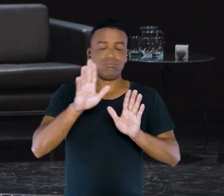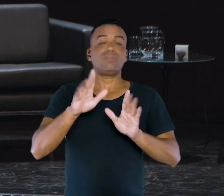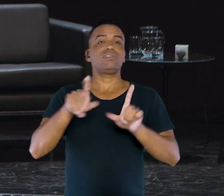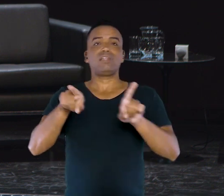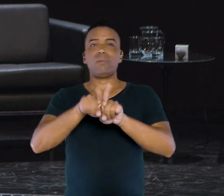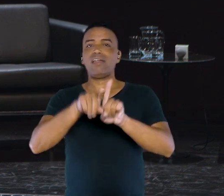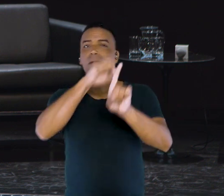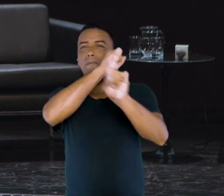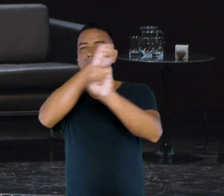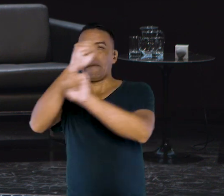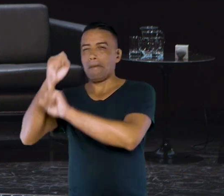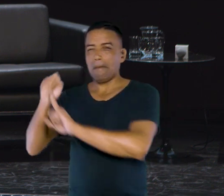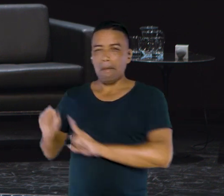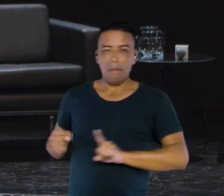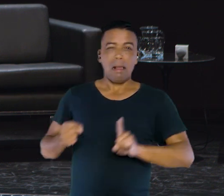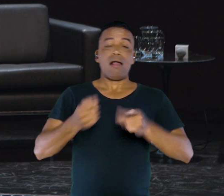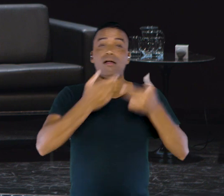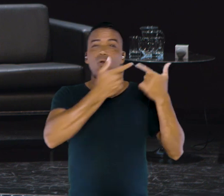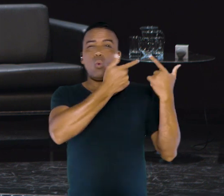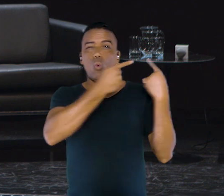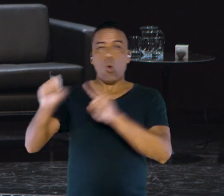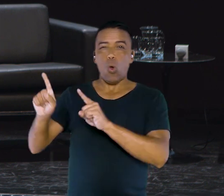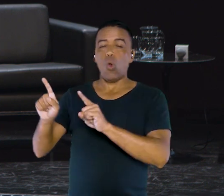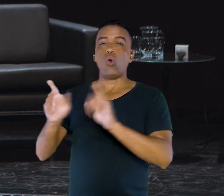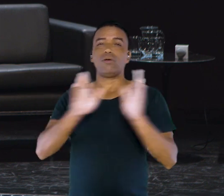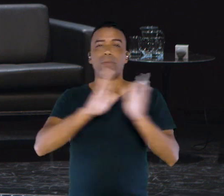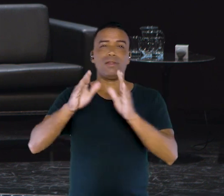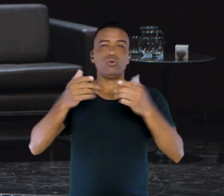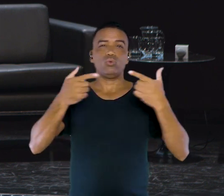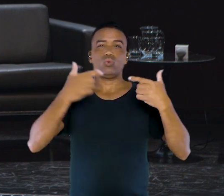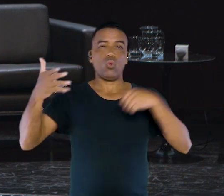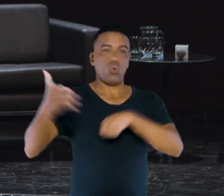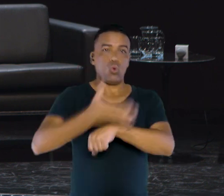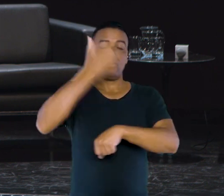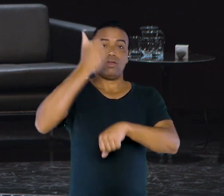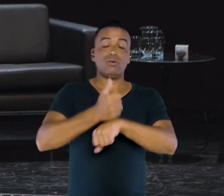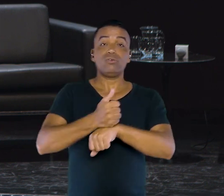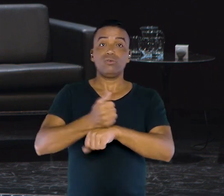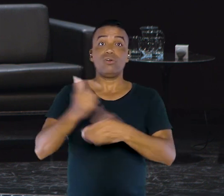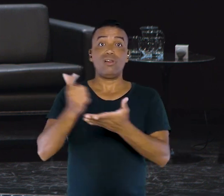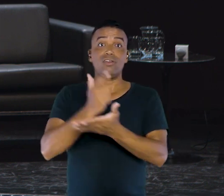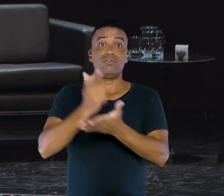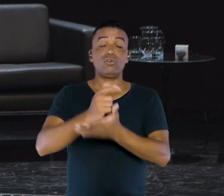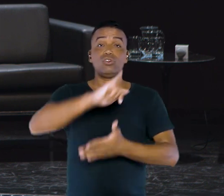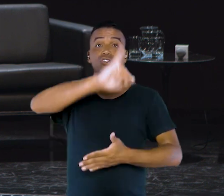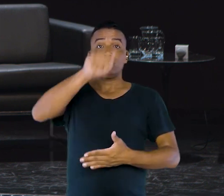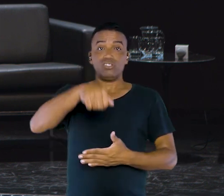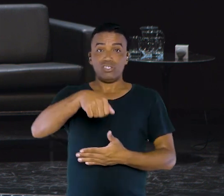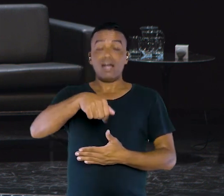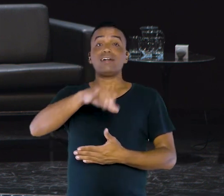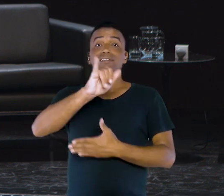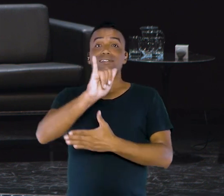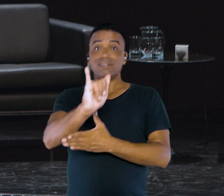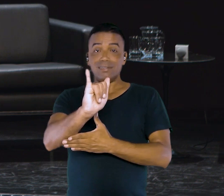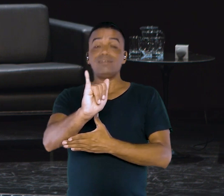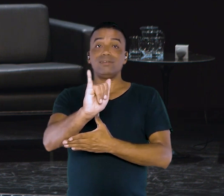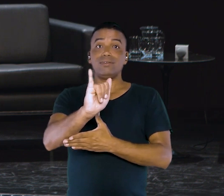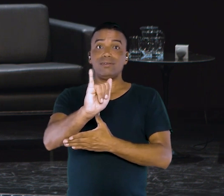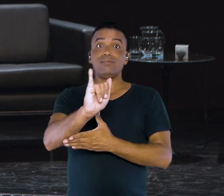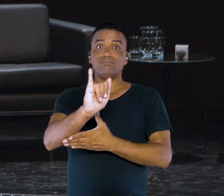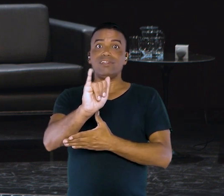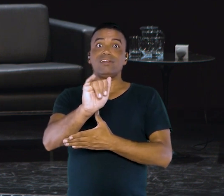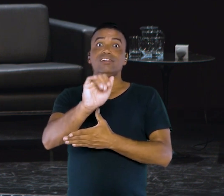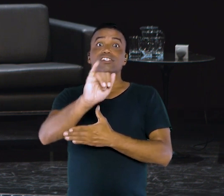etnogenocídio e outras colonialidades. Autora do livro Jaci Jaterê, o Saci é